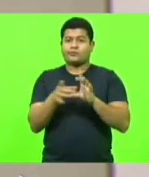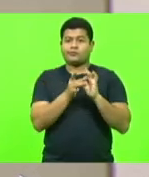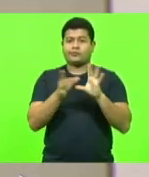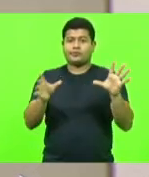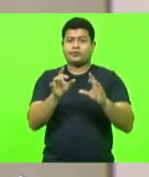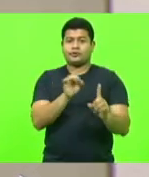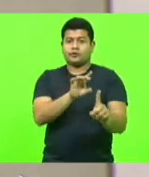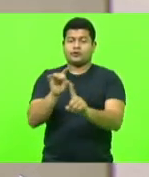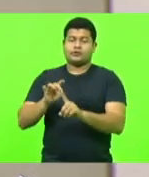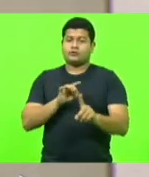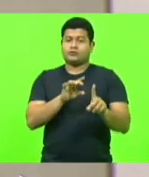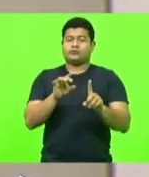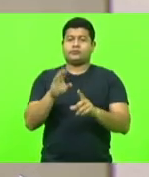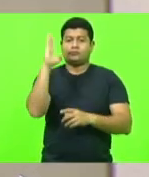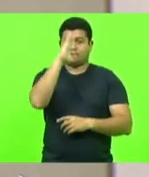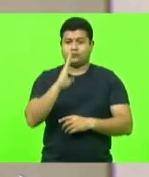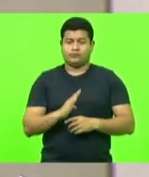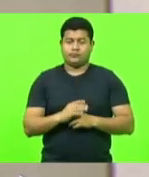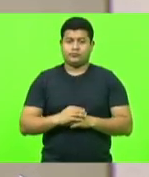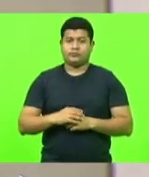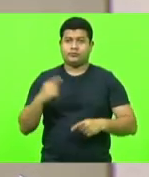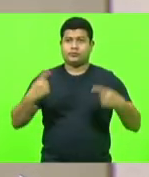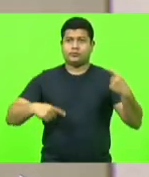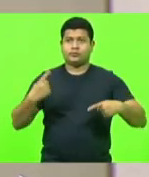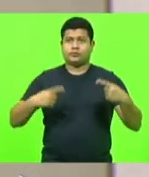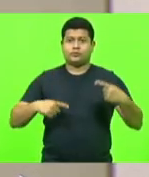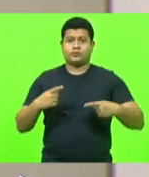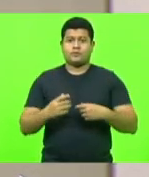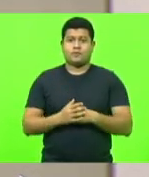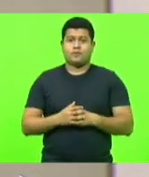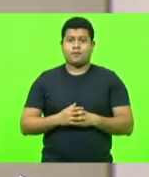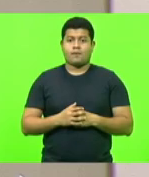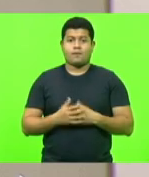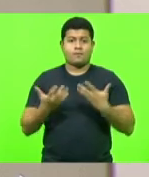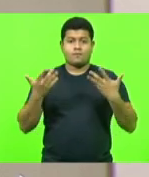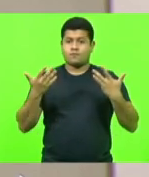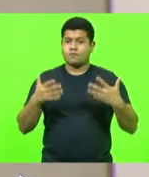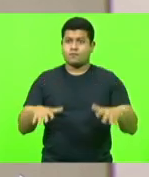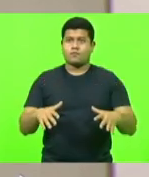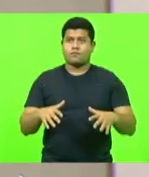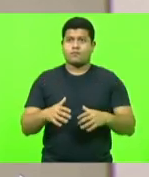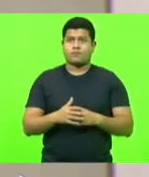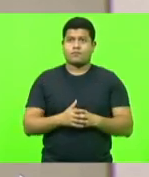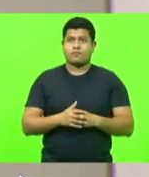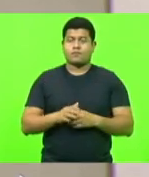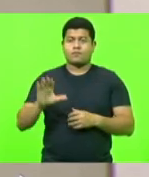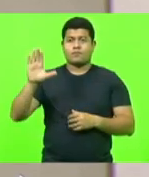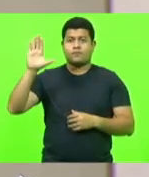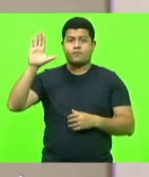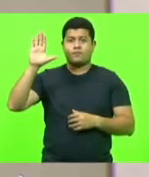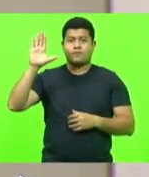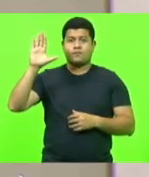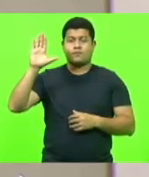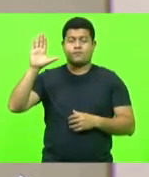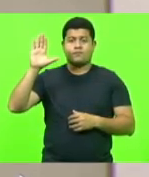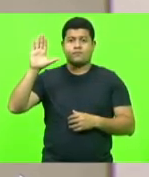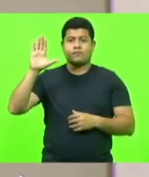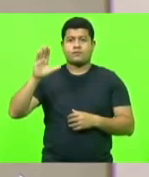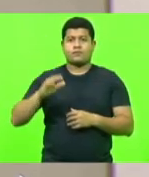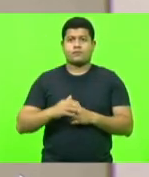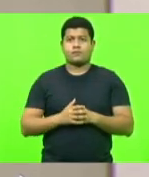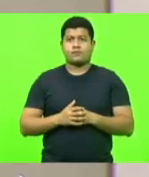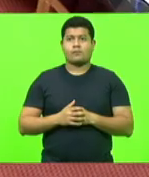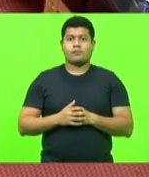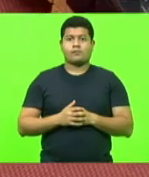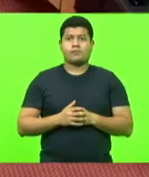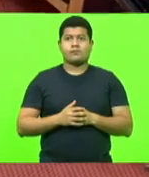dos brasileiros. Em discussão. Não havendo para discutir? Não. Só pela